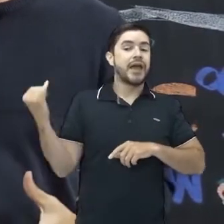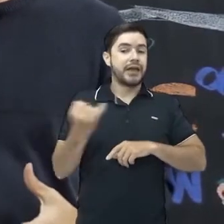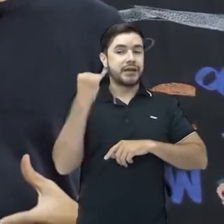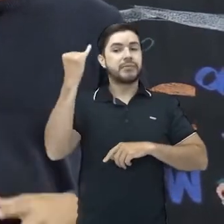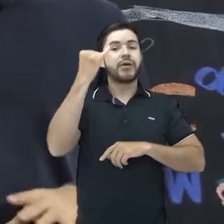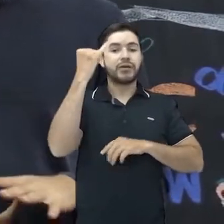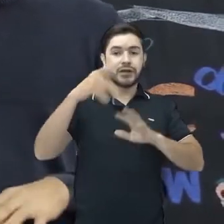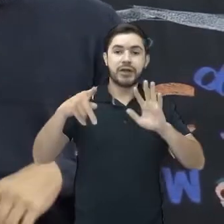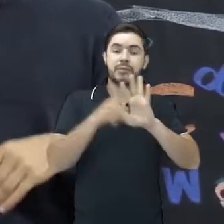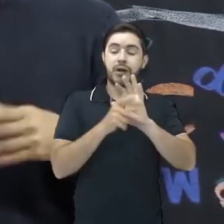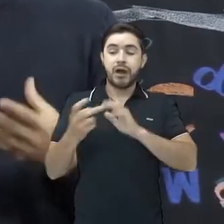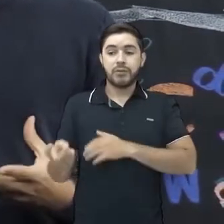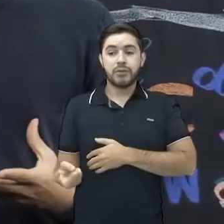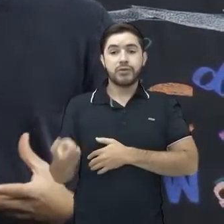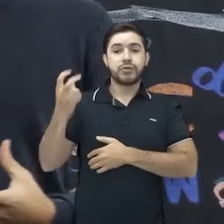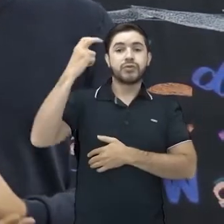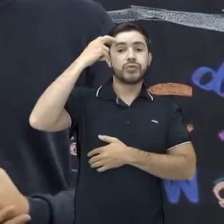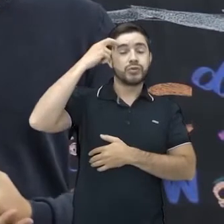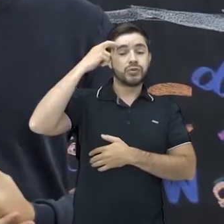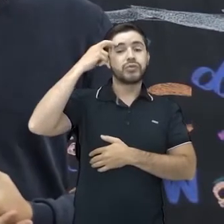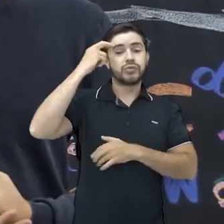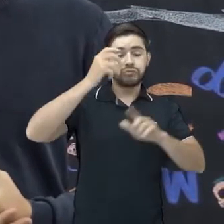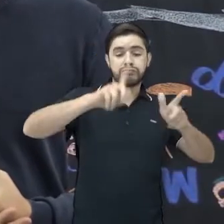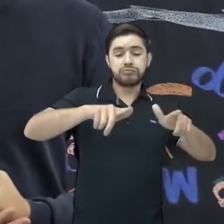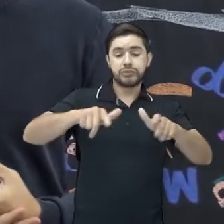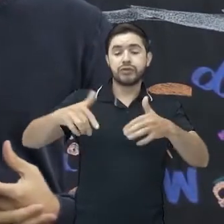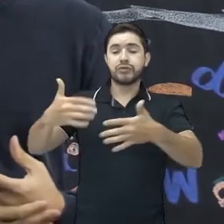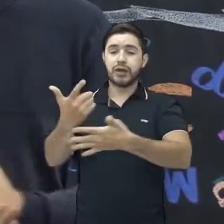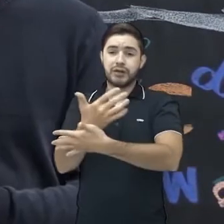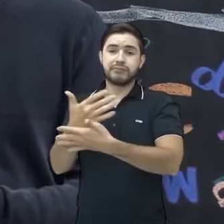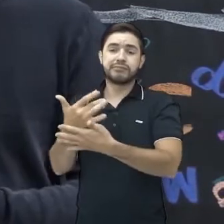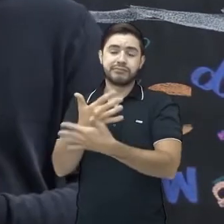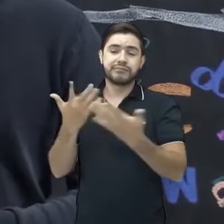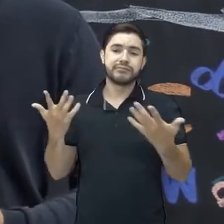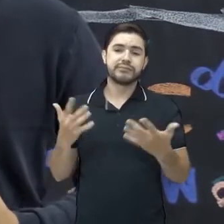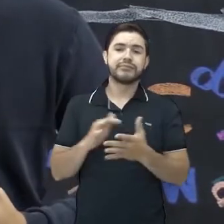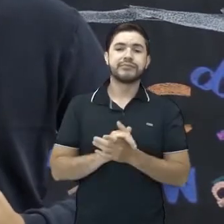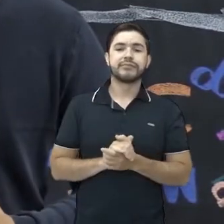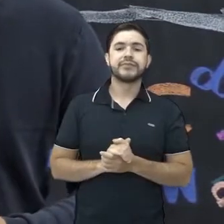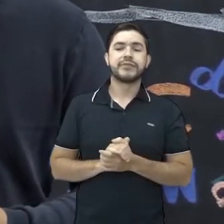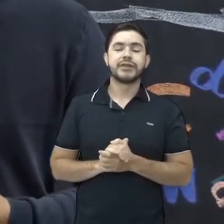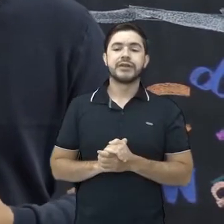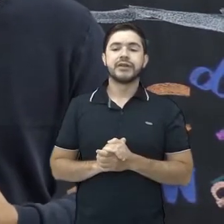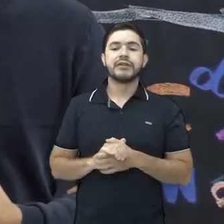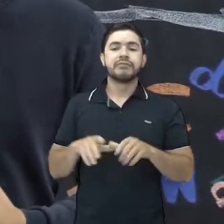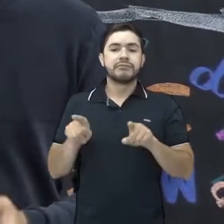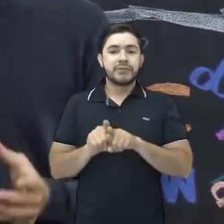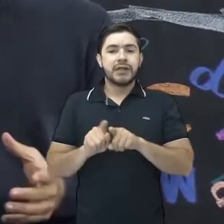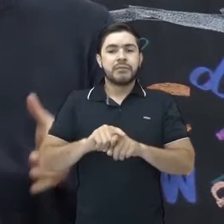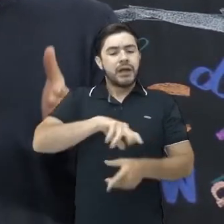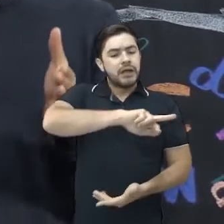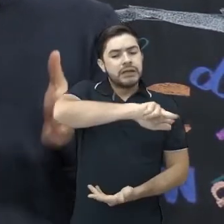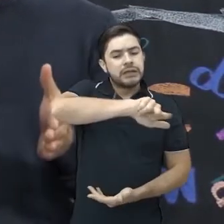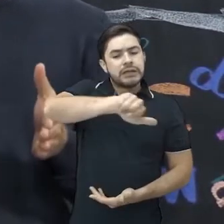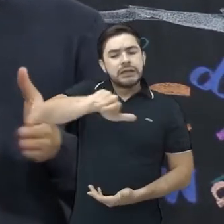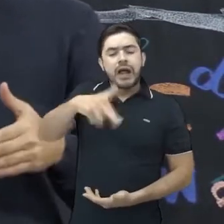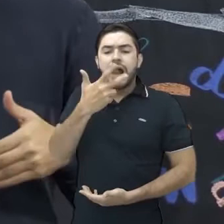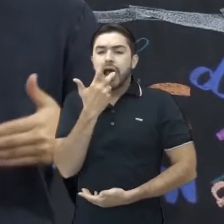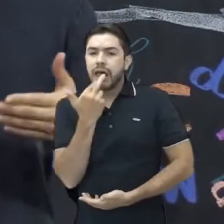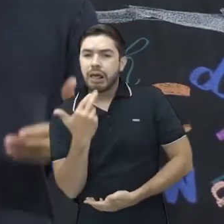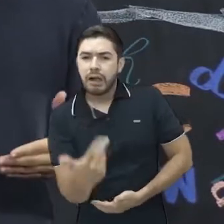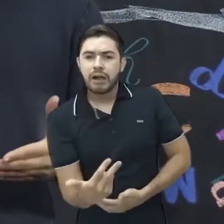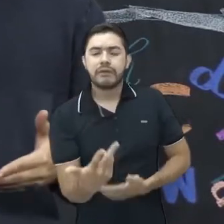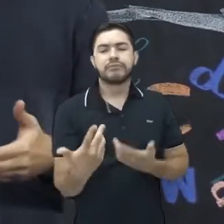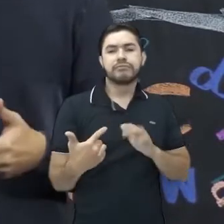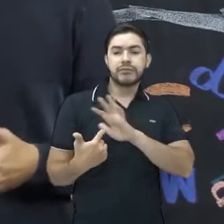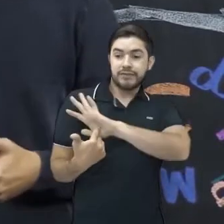folclore local. É muito interessante que a gente pense sempre, nesse caso, nas variedades regionais e nas variedades linguísticas que são anunciadas e que